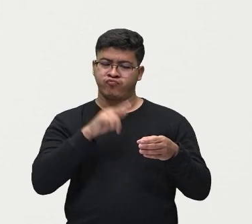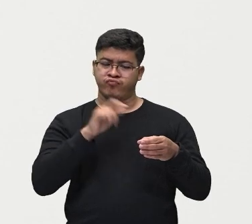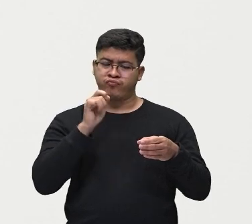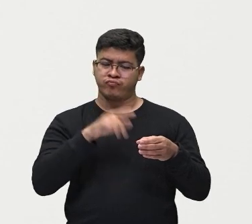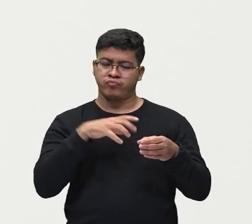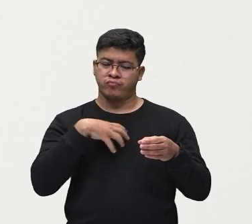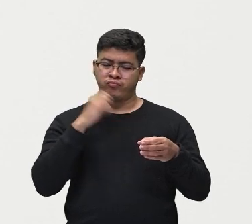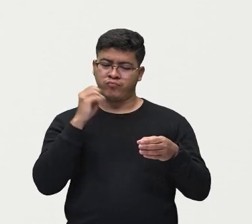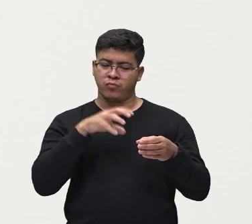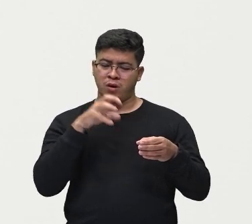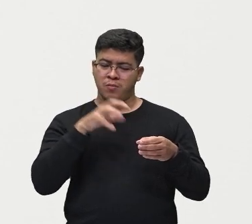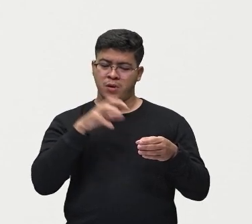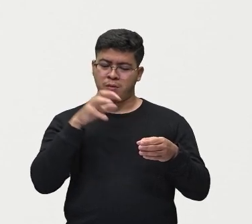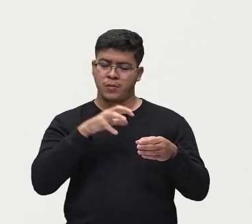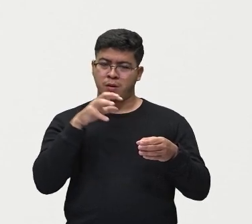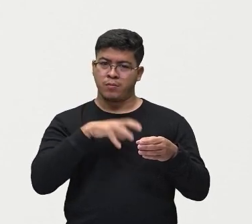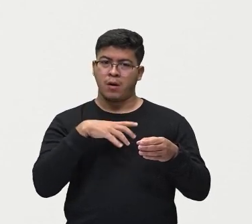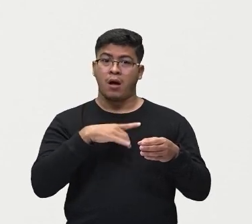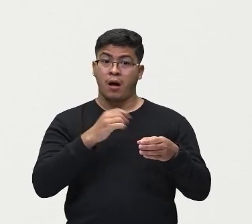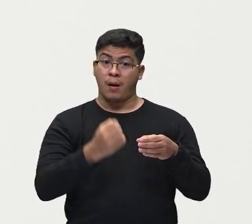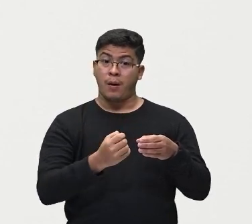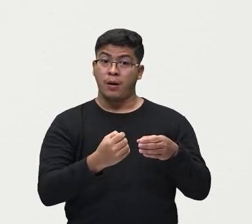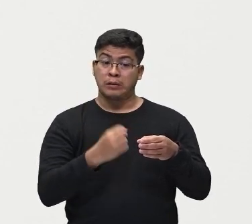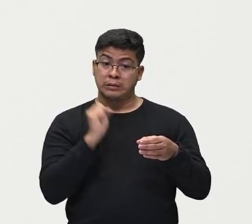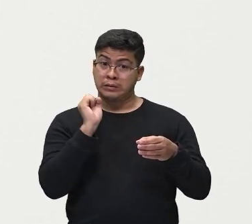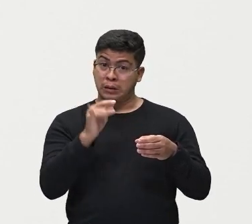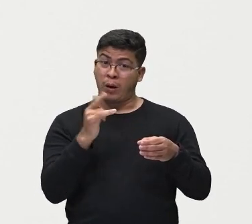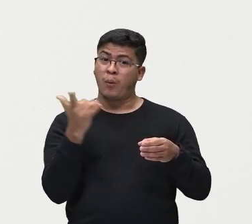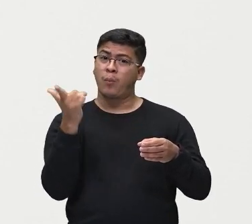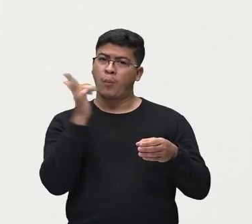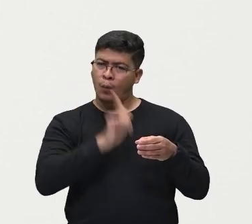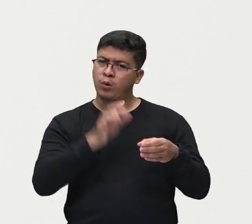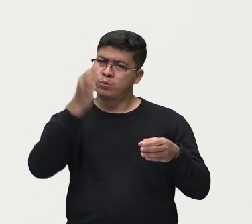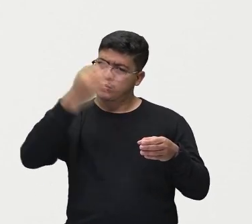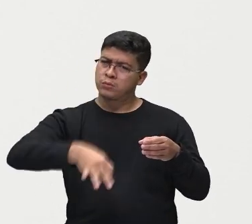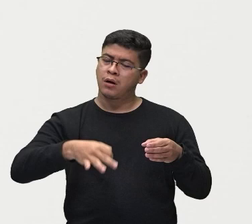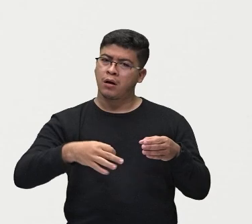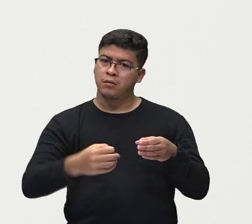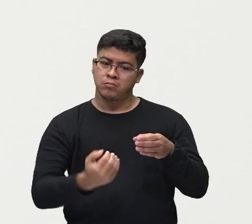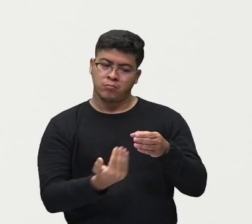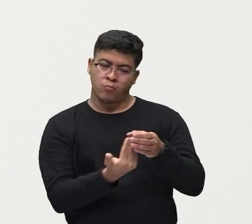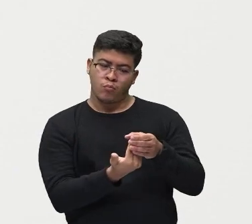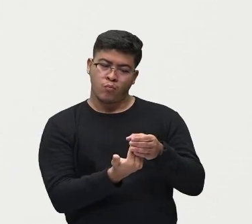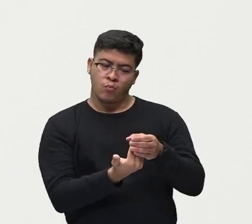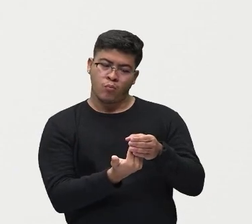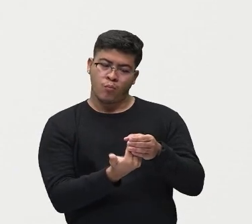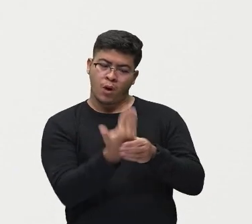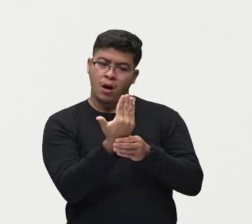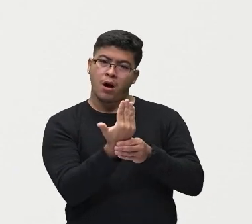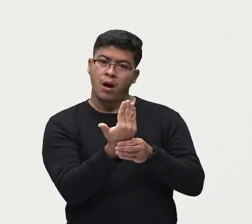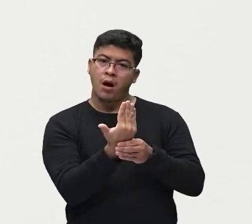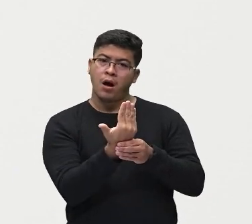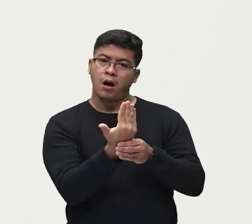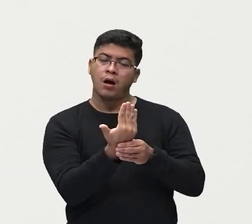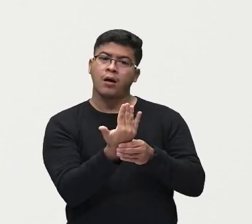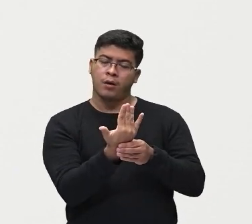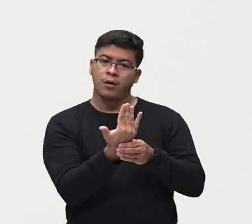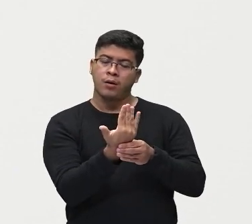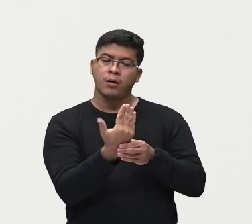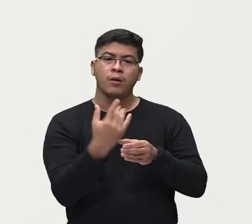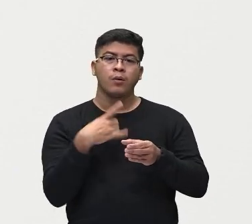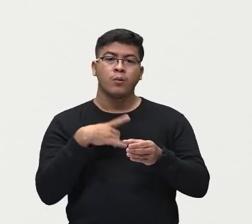Quando estiver torrado o pão, quando já estiver no ponto, por um tempo já